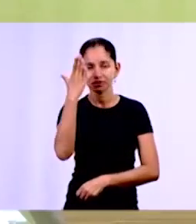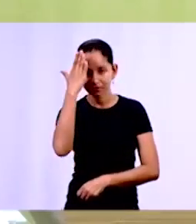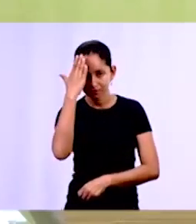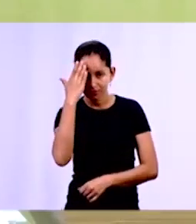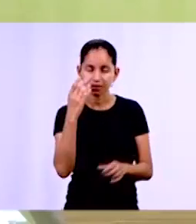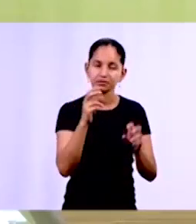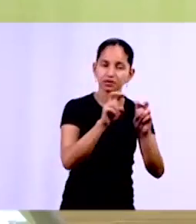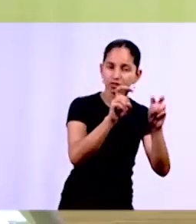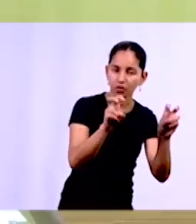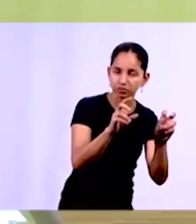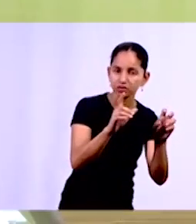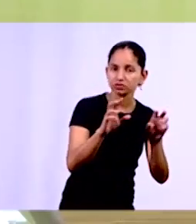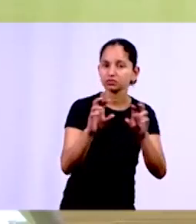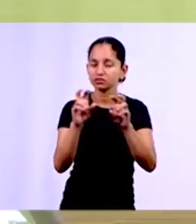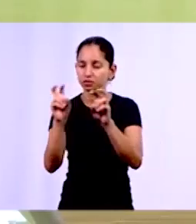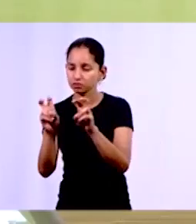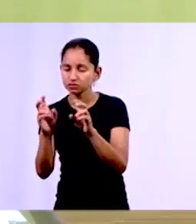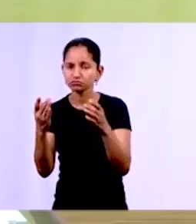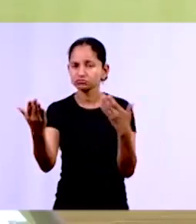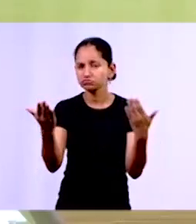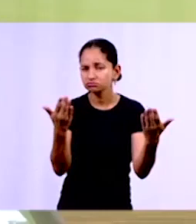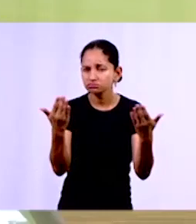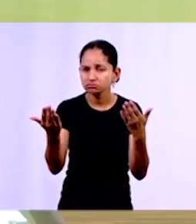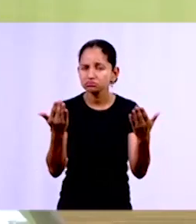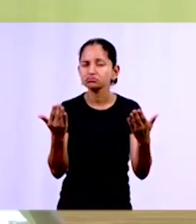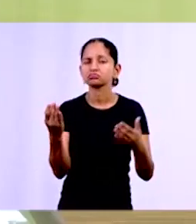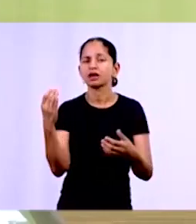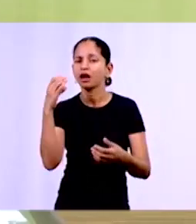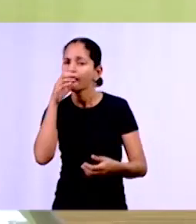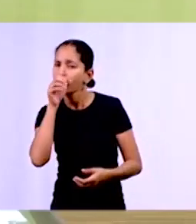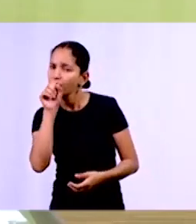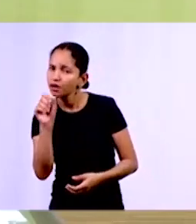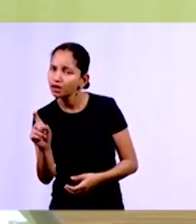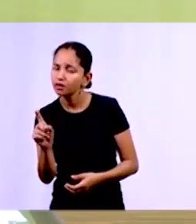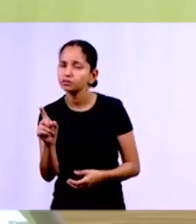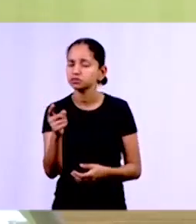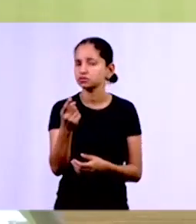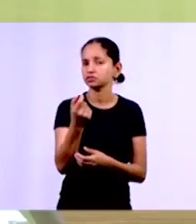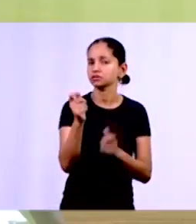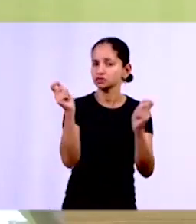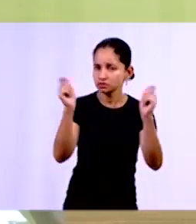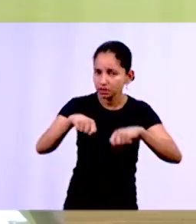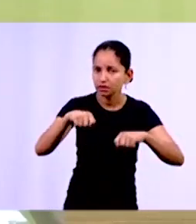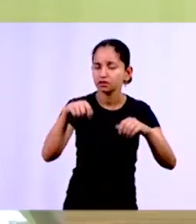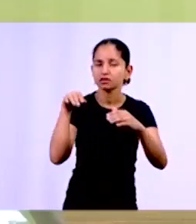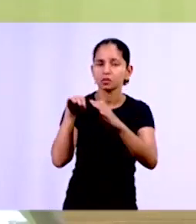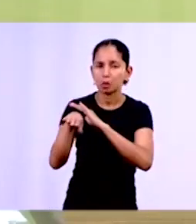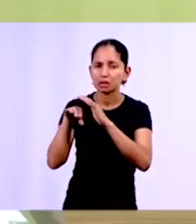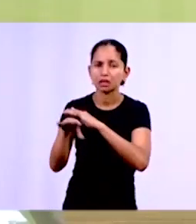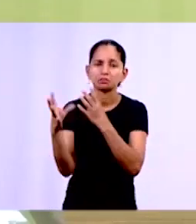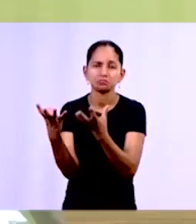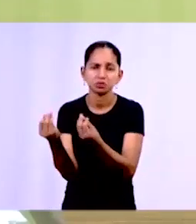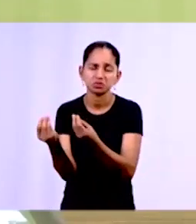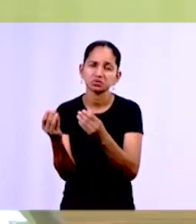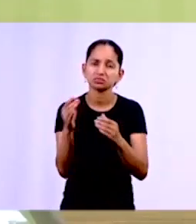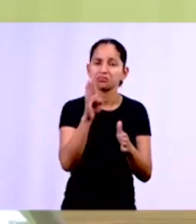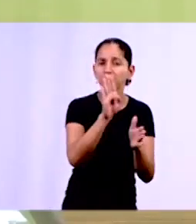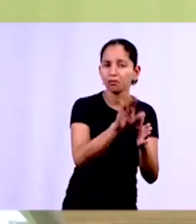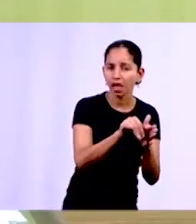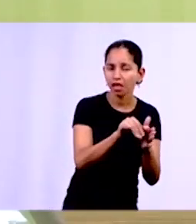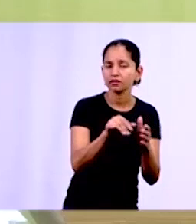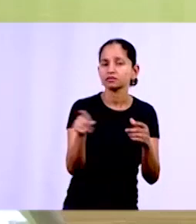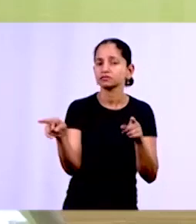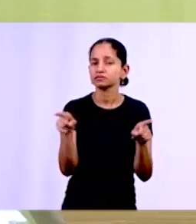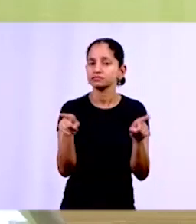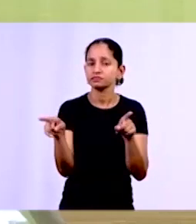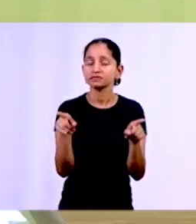computador e de outro. É a questão do desempenho, da quantidade de armazenamento, são vários componentes. Você não pode escolher, eu vou comprar de